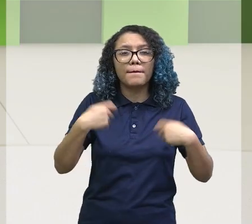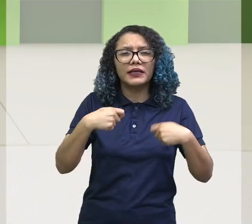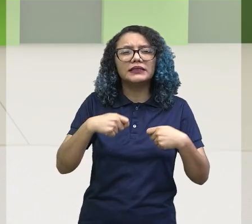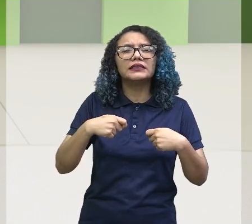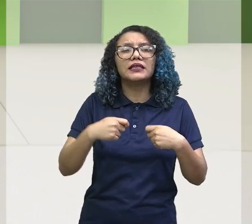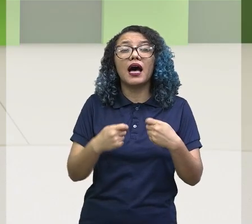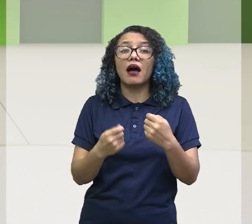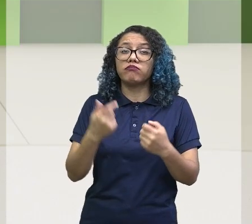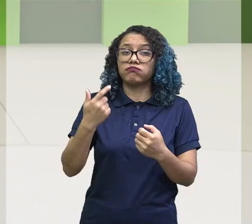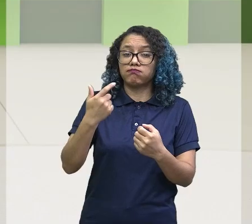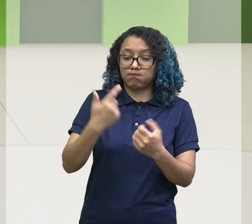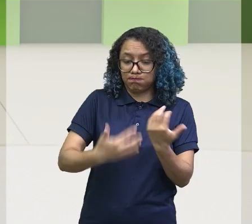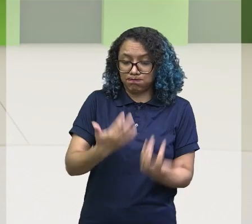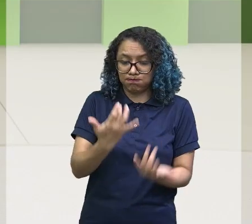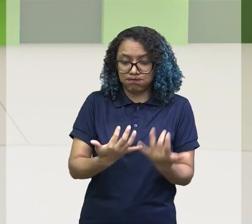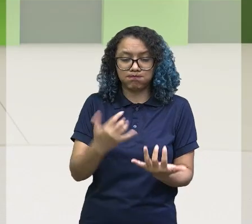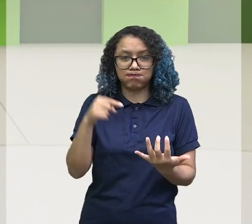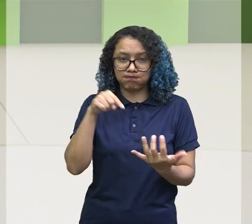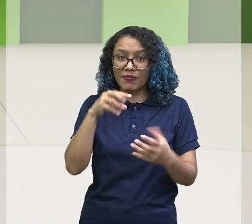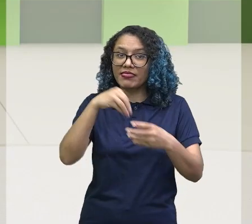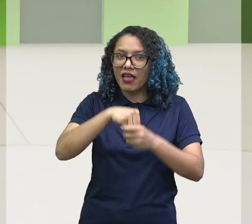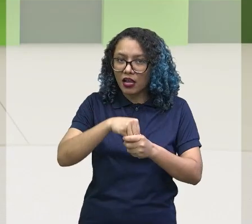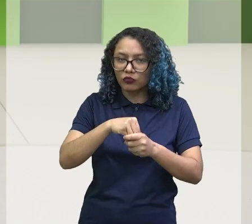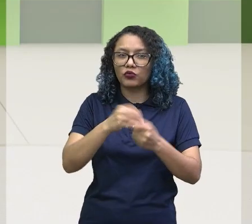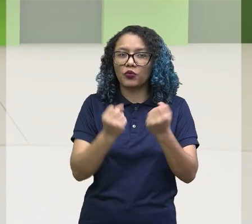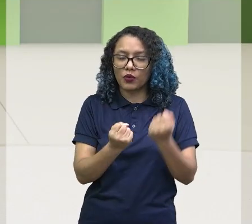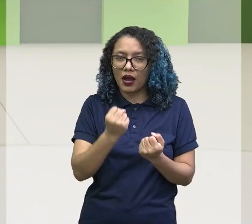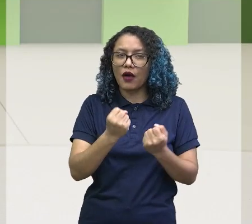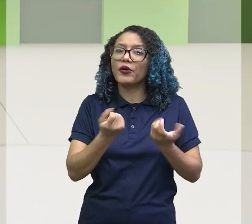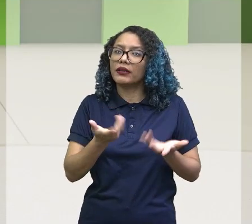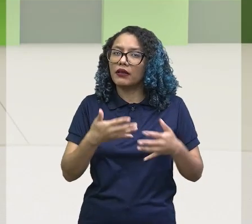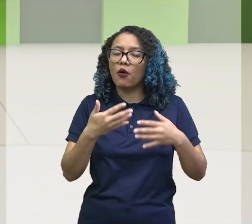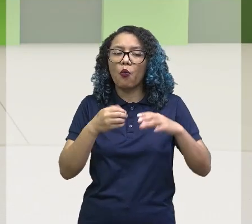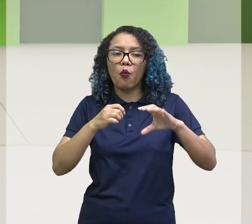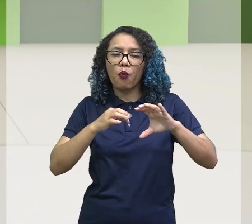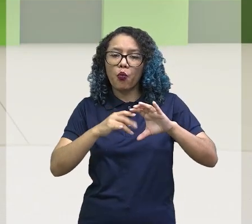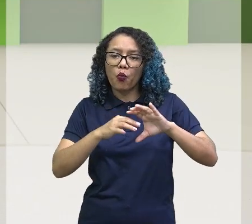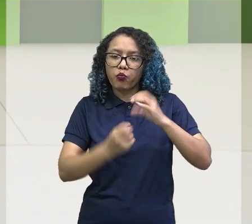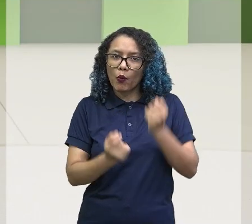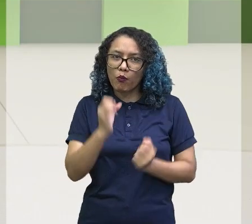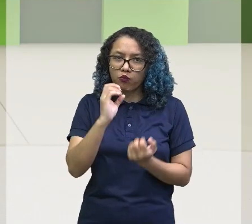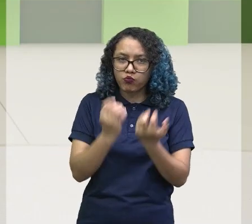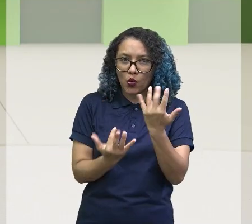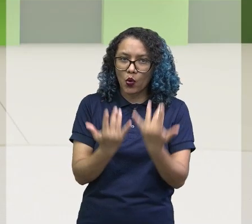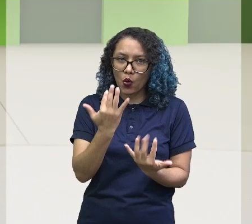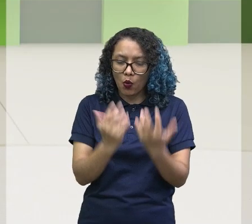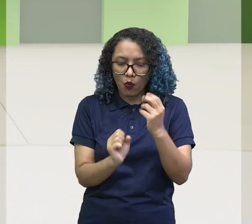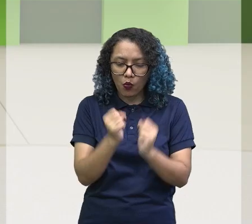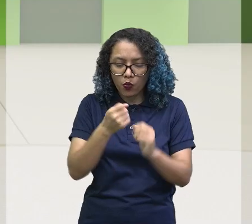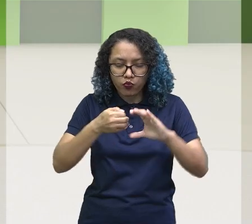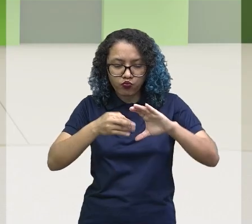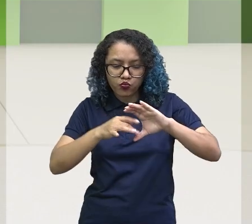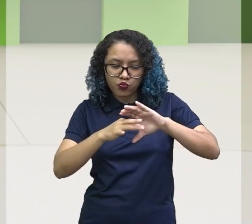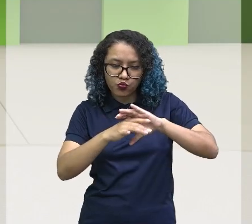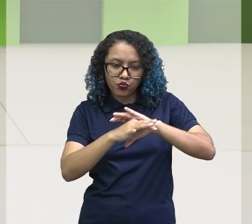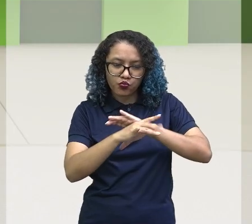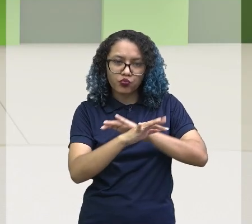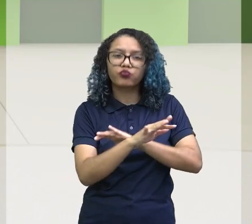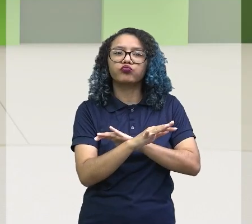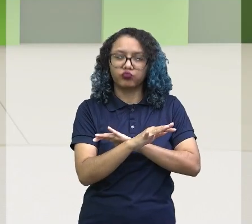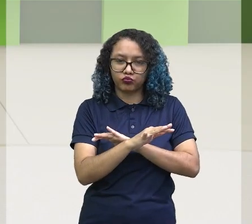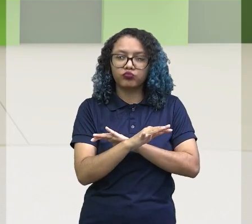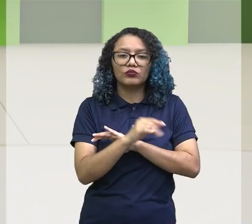combustão. Então, nessa combustão vai liberando ali através do escapamento esses poluentes. Alguns veículos mais modernos, né,